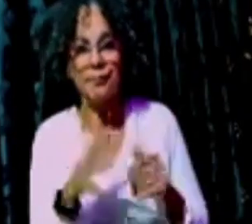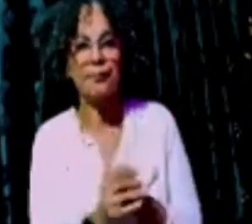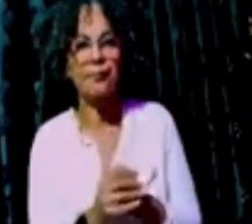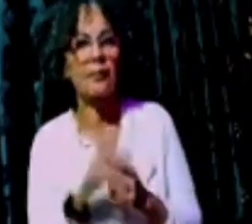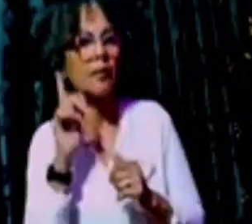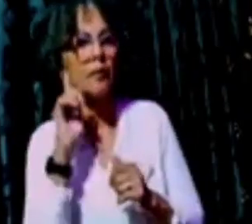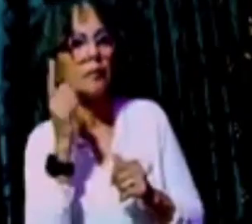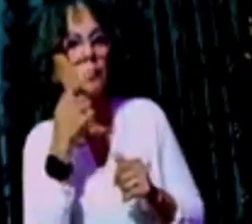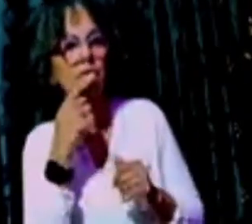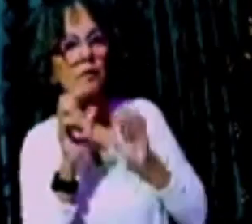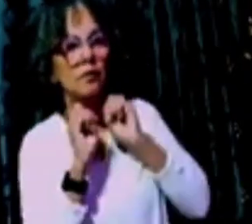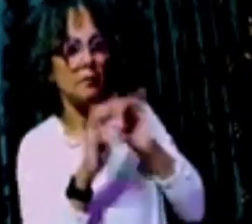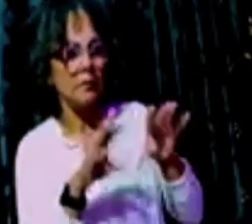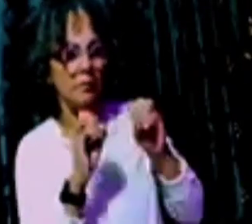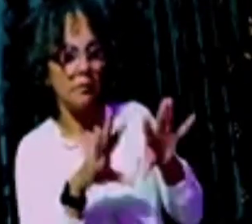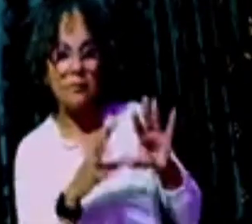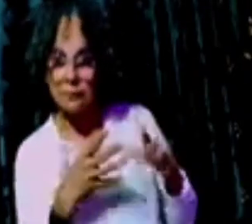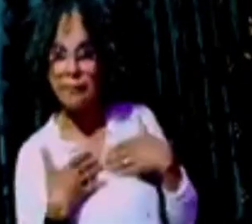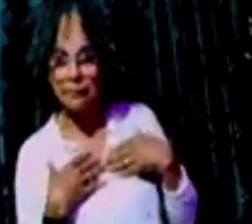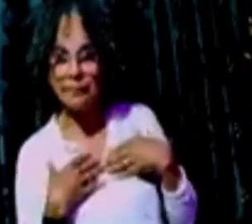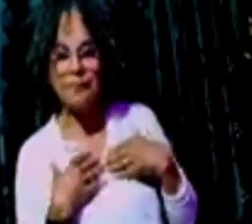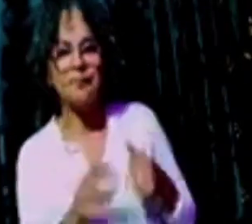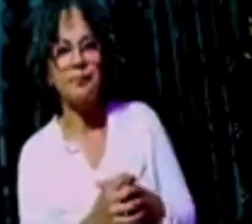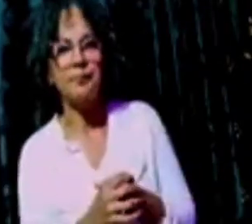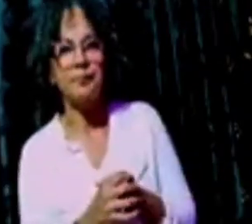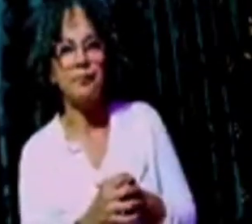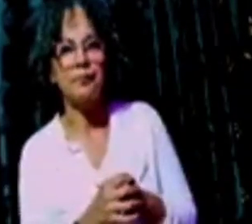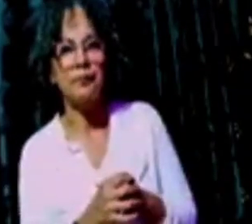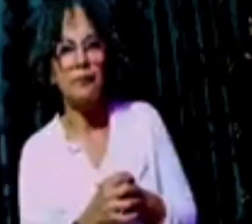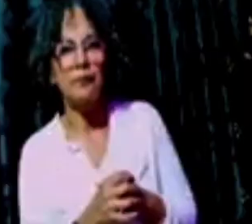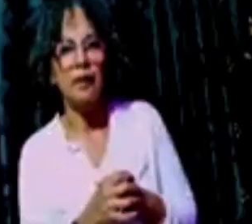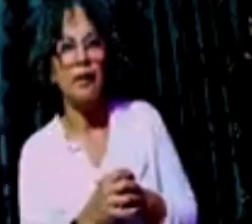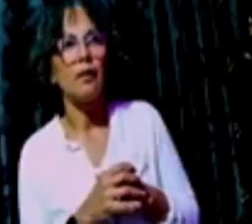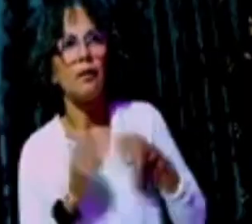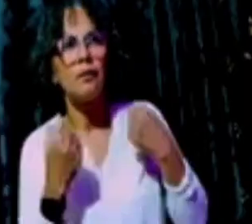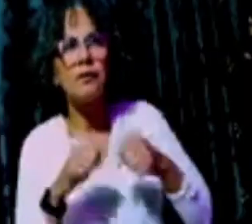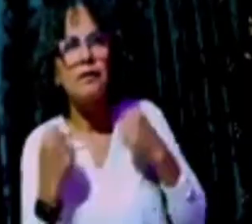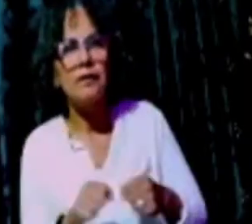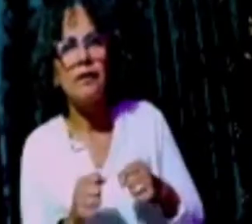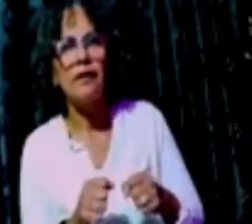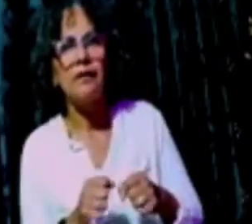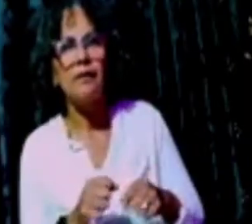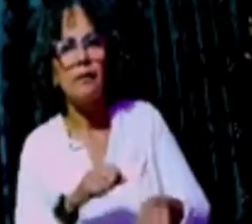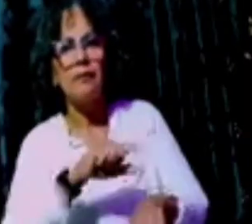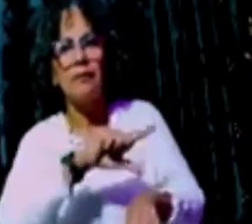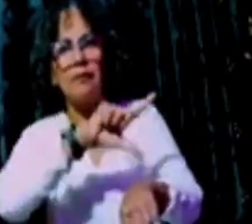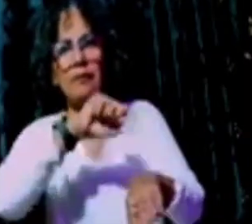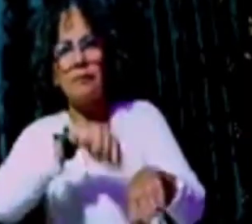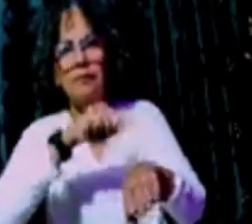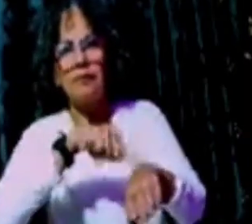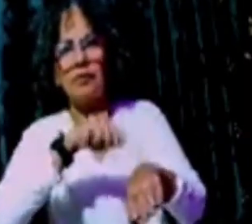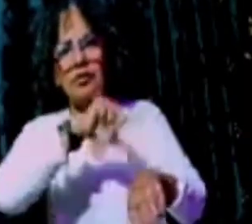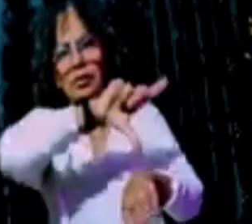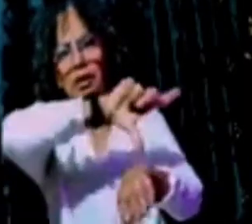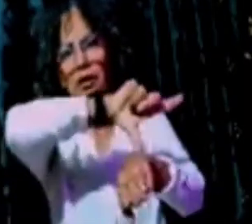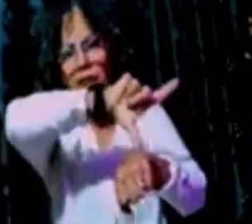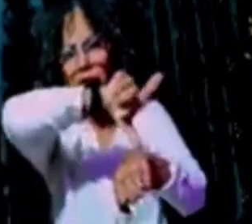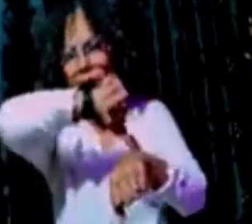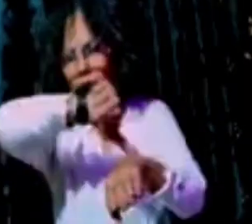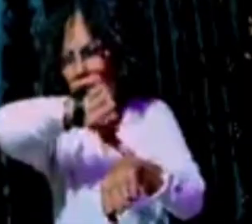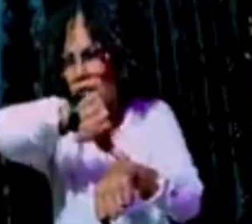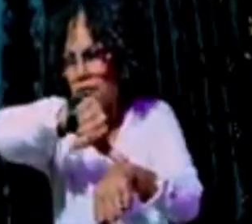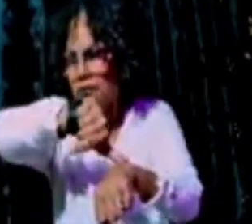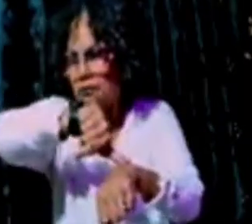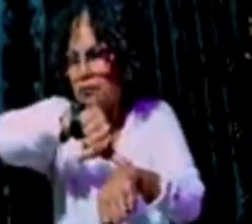uma surda estava me ensinando, ela precisando falar sobre a hora. Então, o sinal de hora, a mãozinha aqui